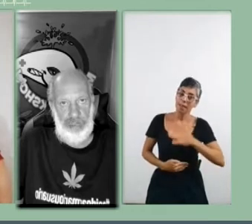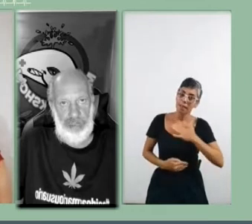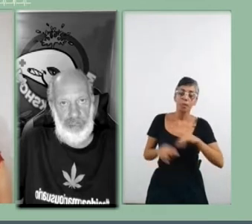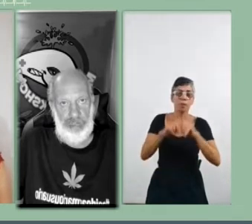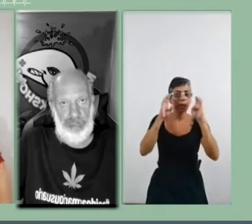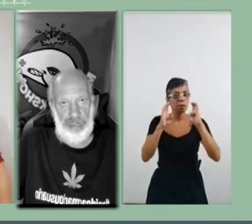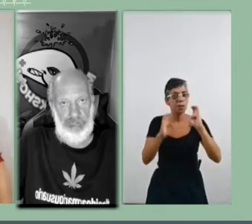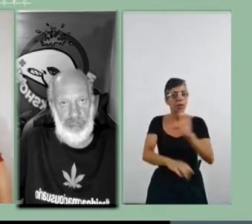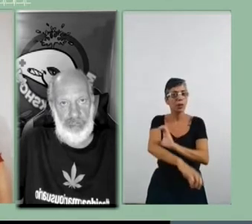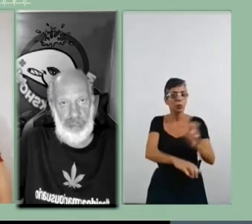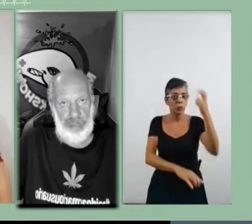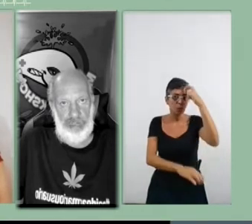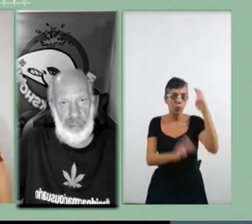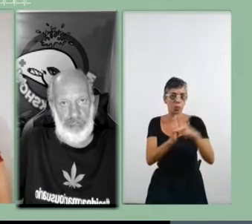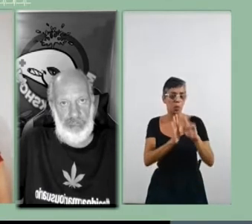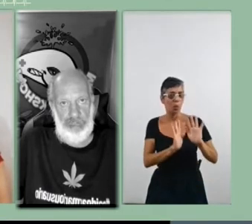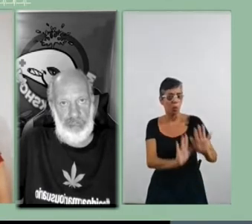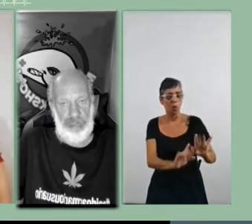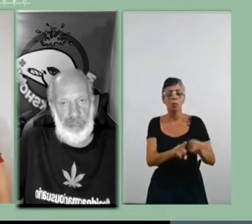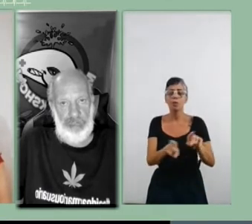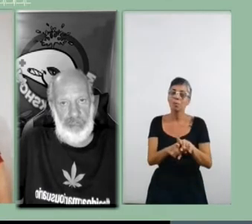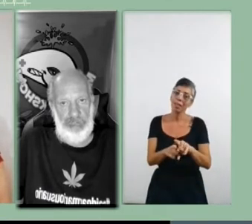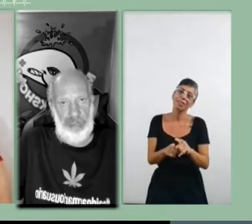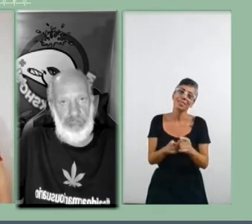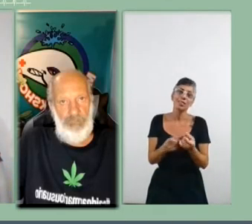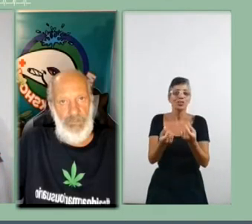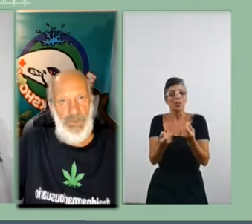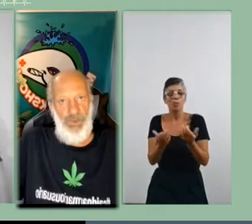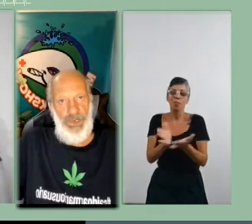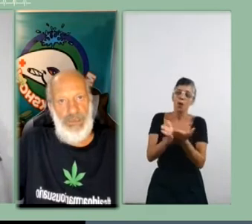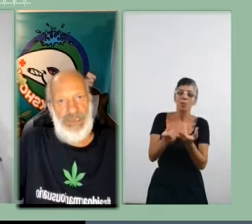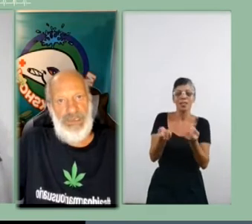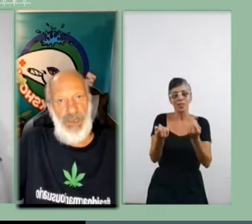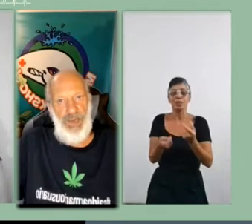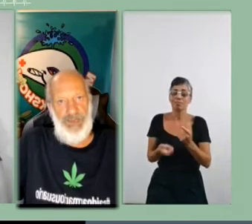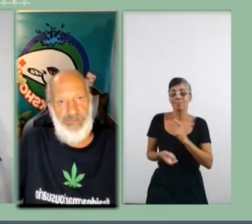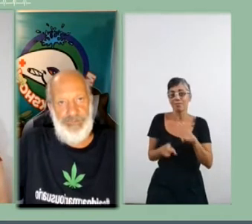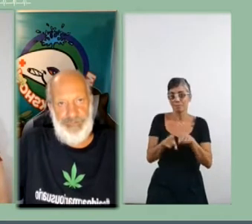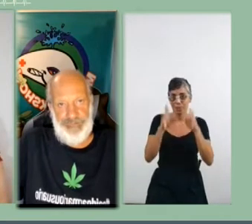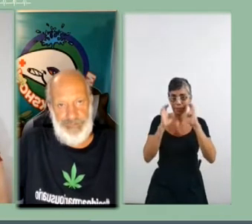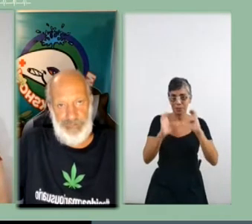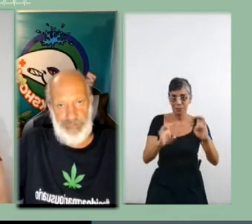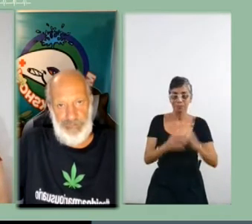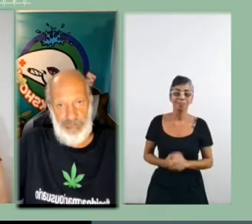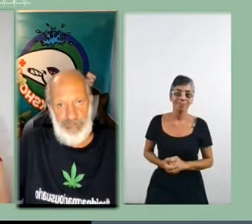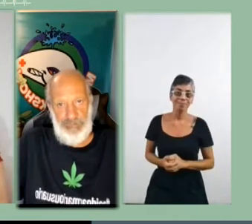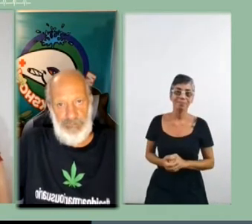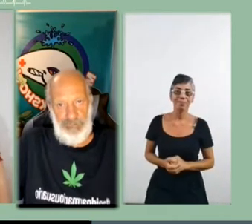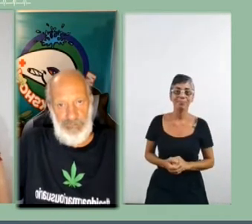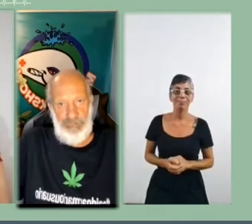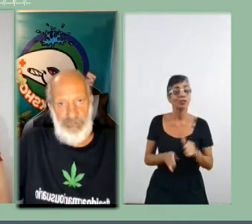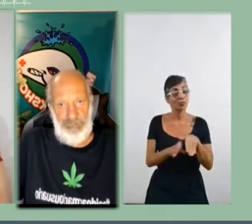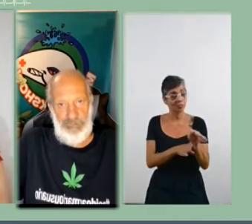também a classe social do paciente, né? Com orientação, né? Isso,